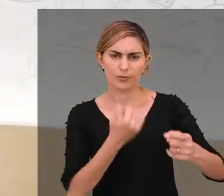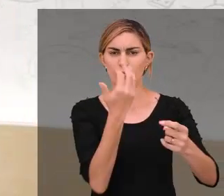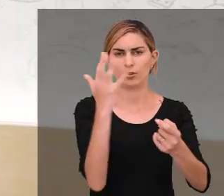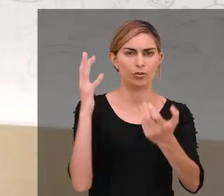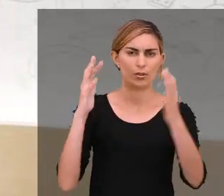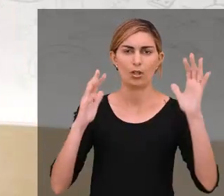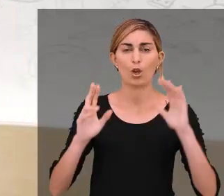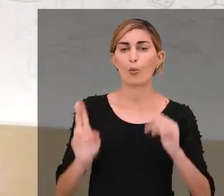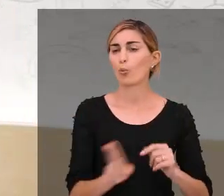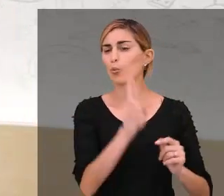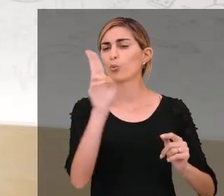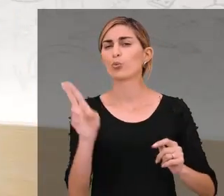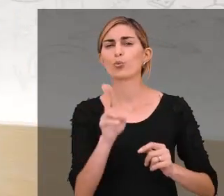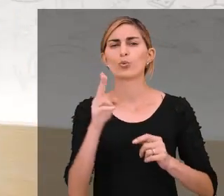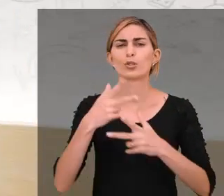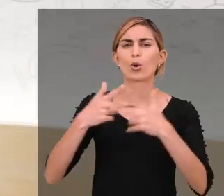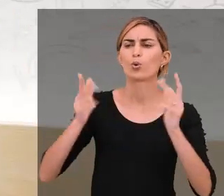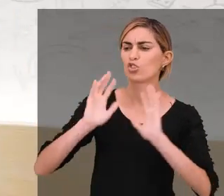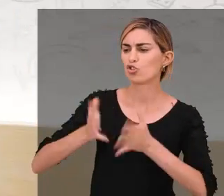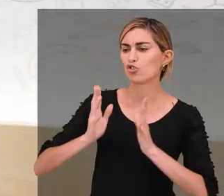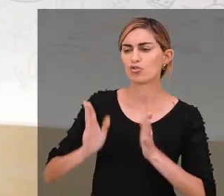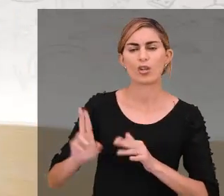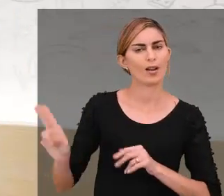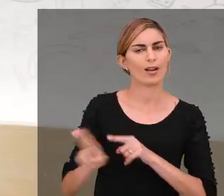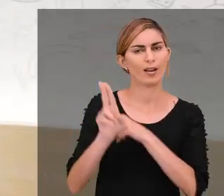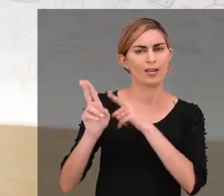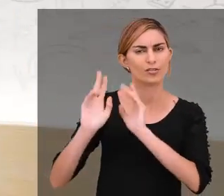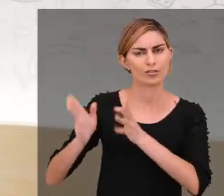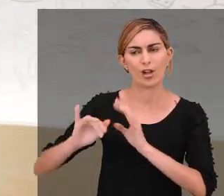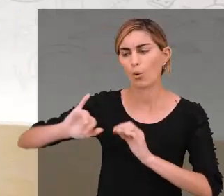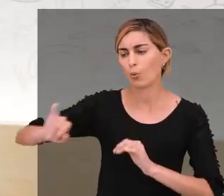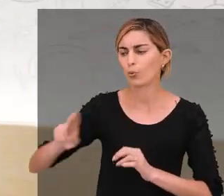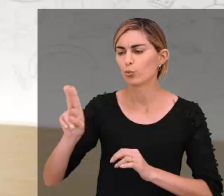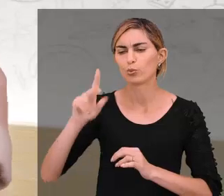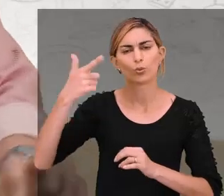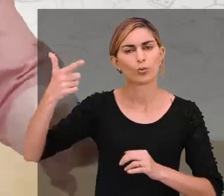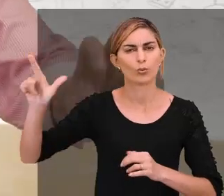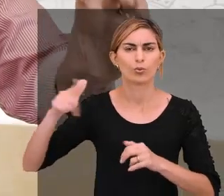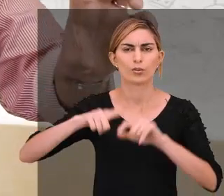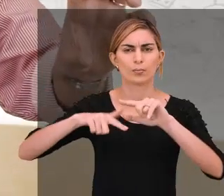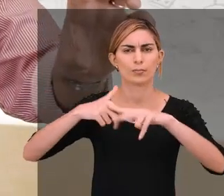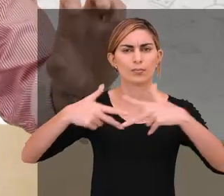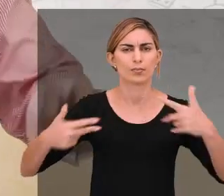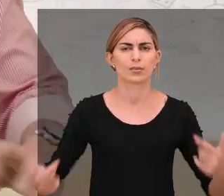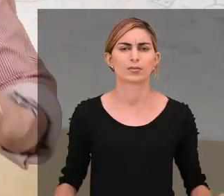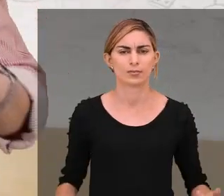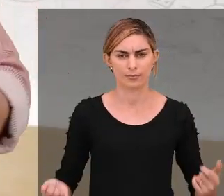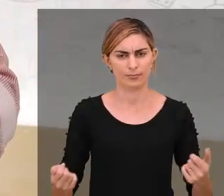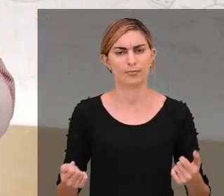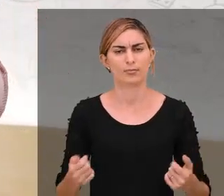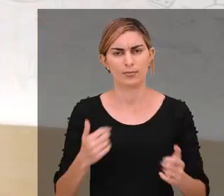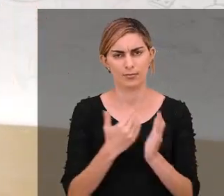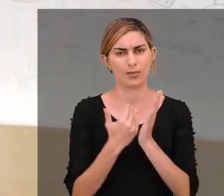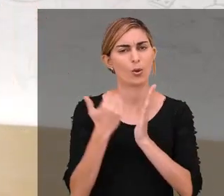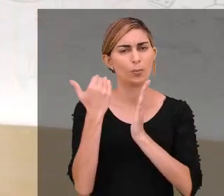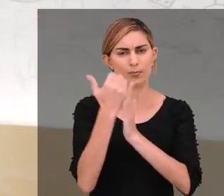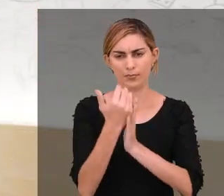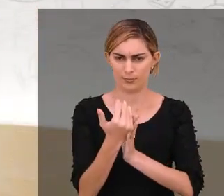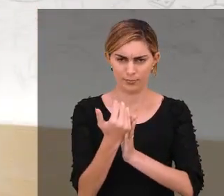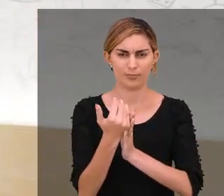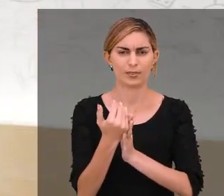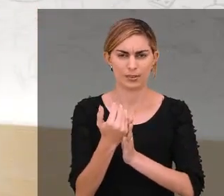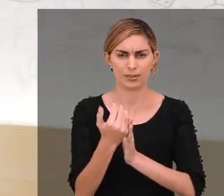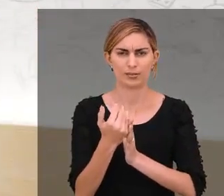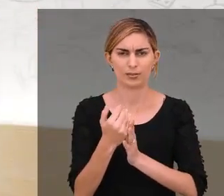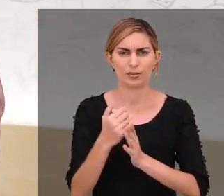a usar boa parte daqueles produtos que já foram utilizados para serem reutilizados, aumentando inclusive a